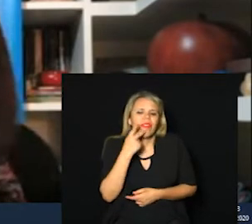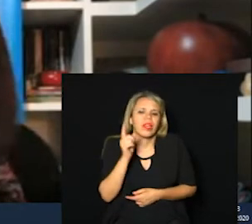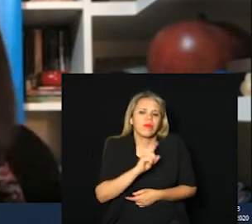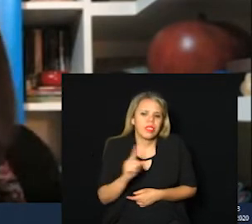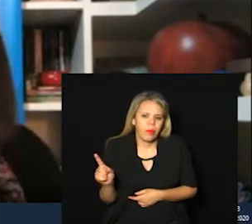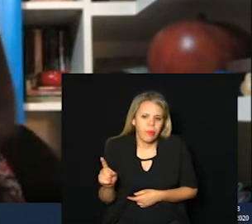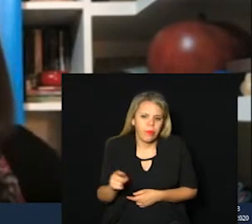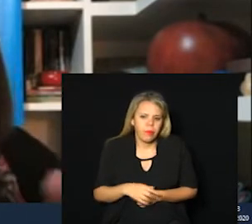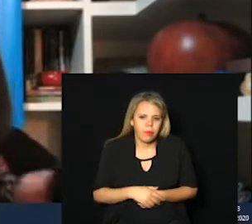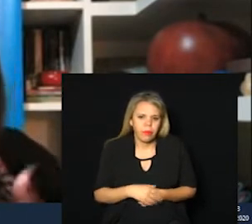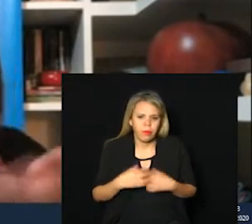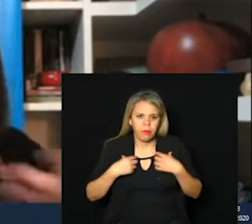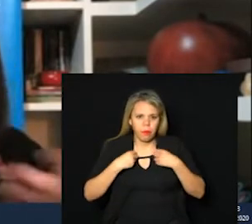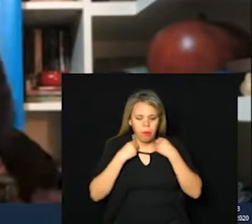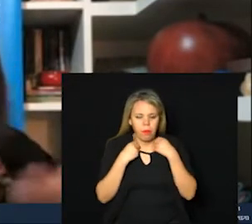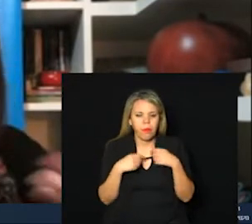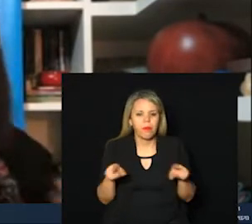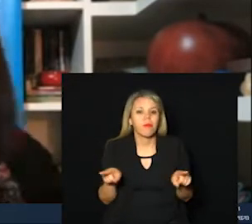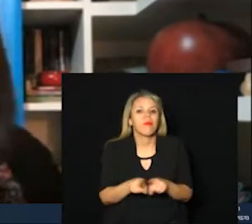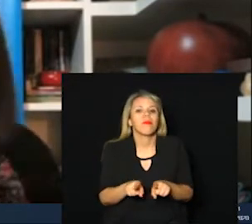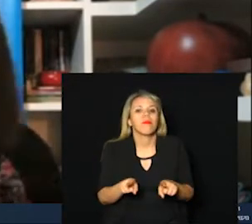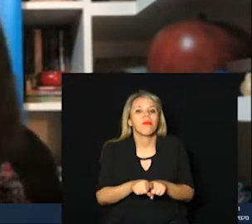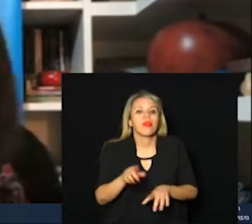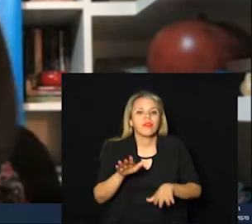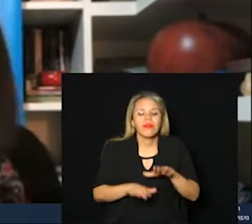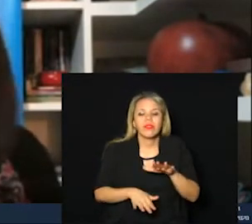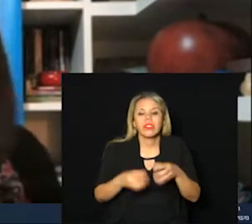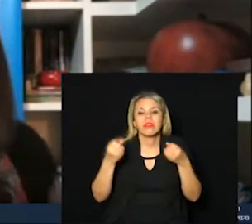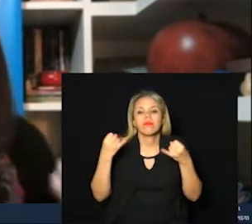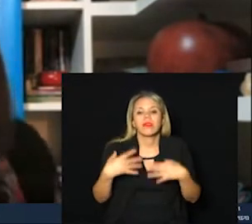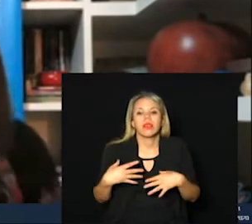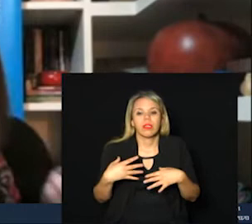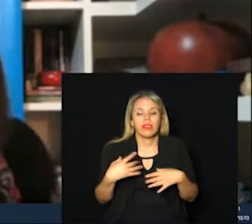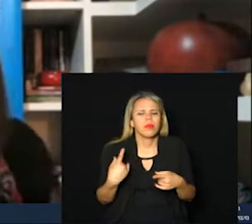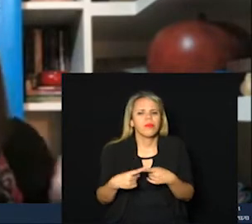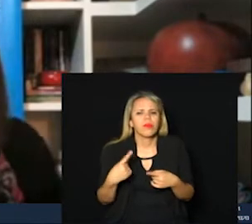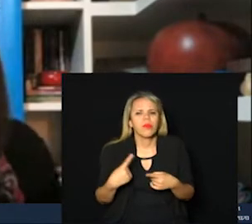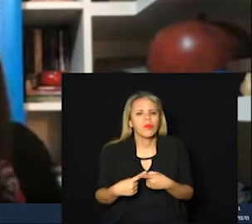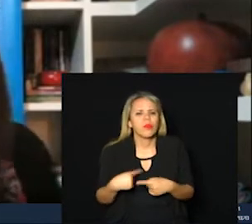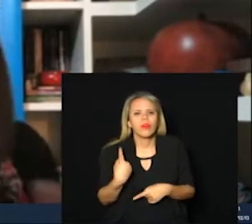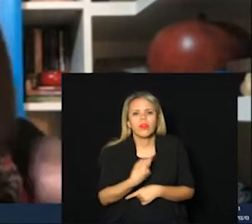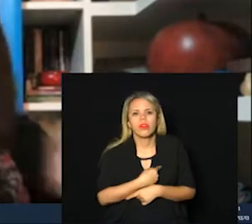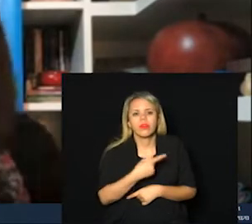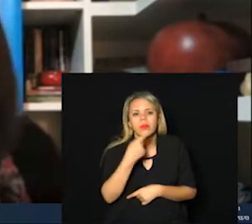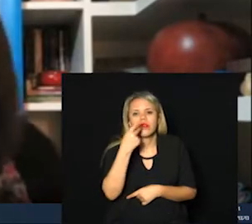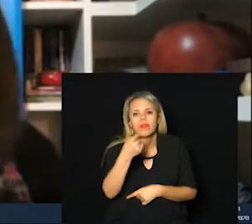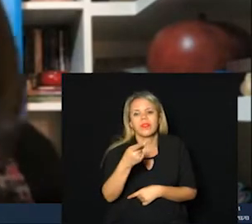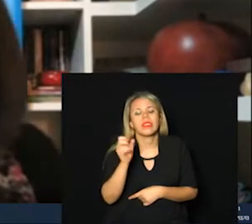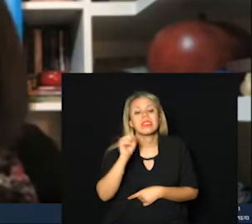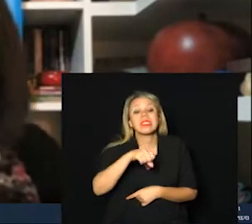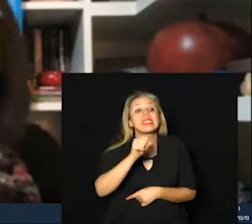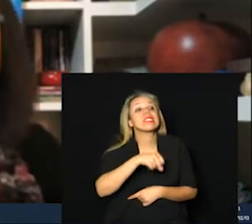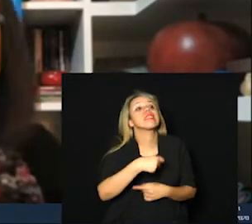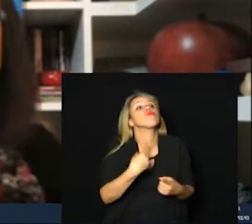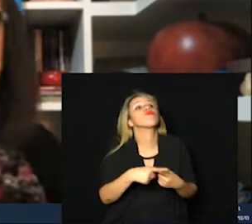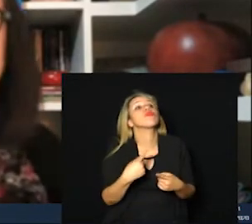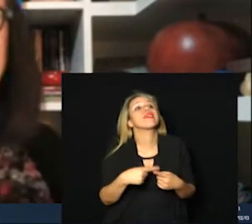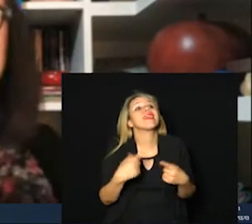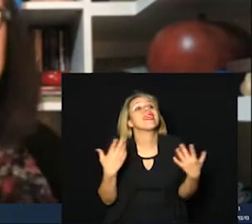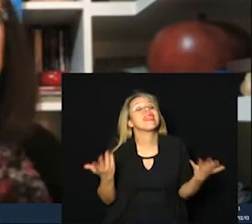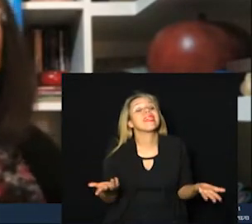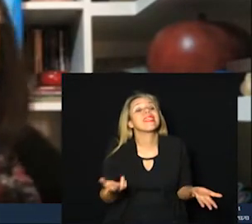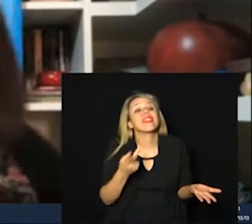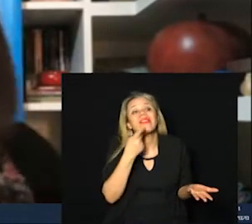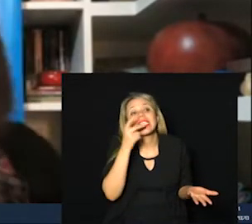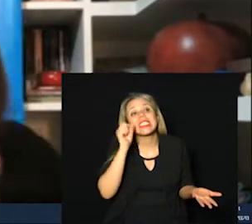Né? E também, muitas vezes, explicar por que estamos dizendo sim. Né?